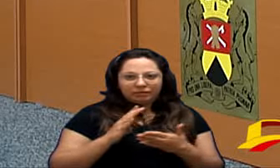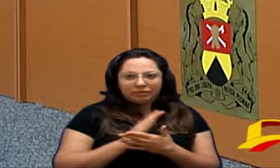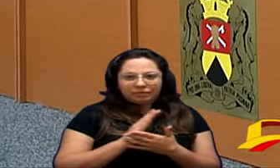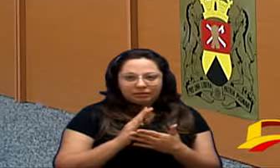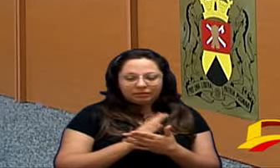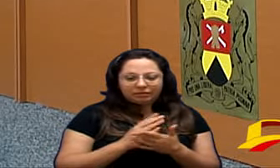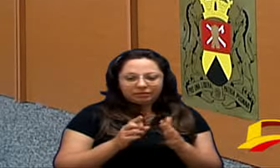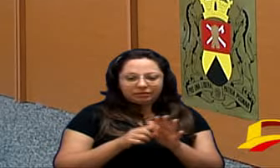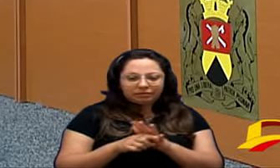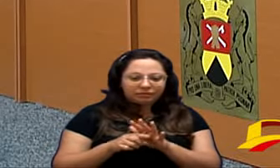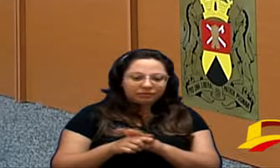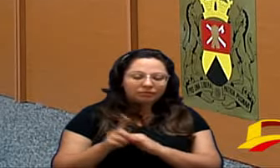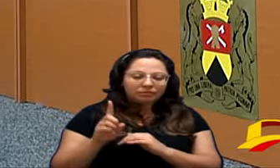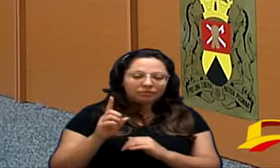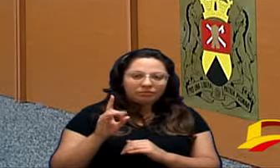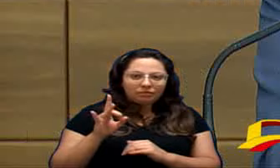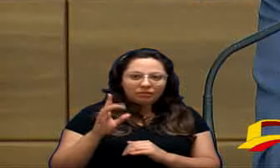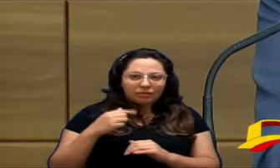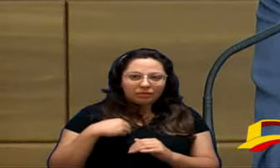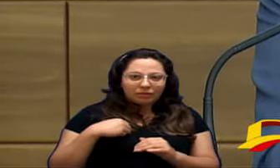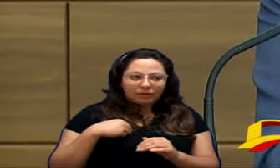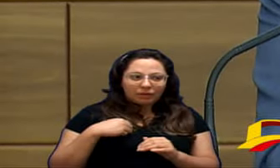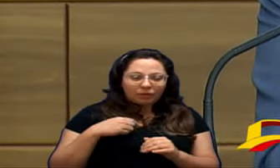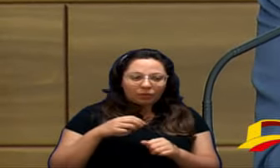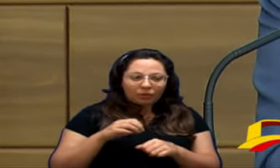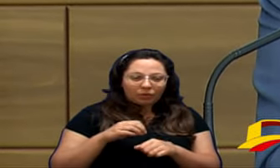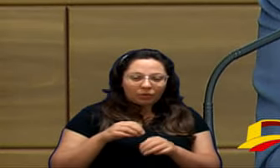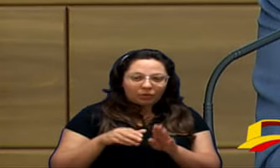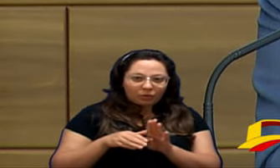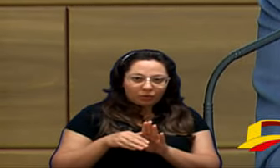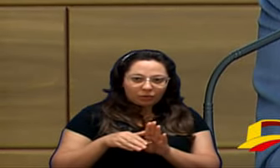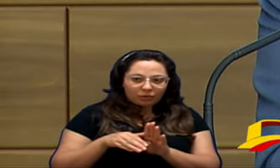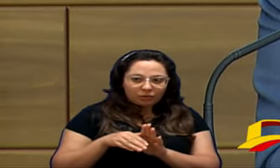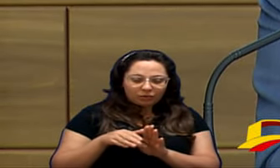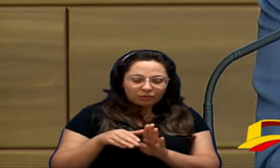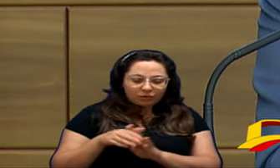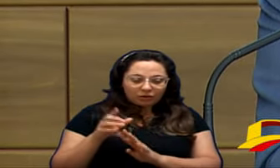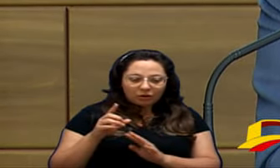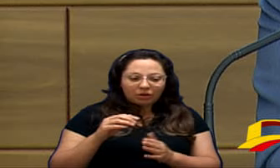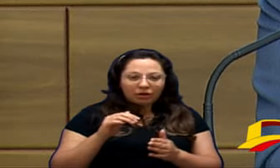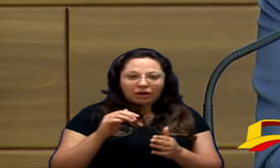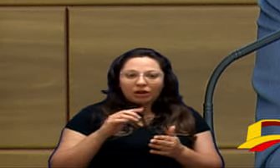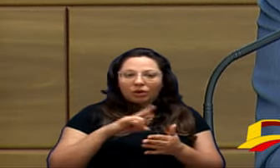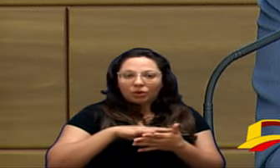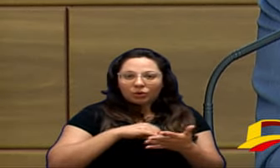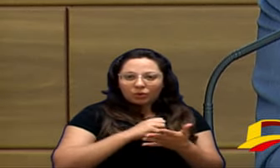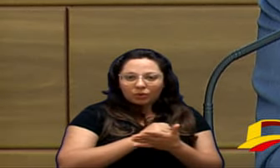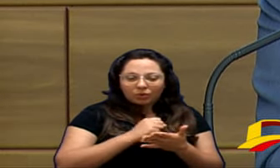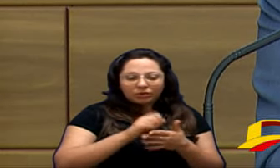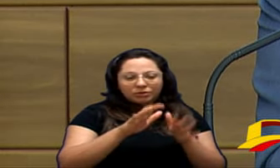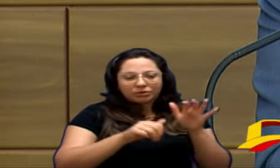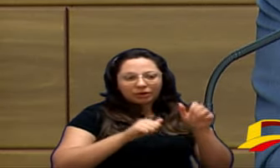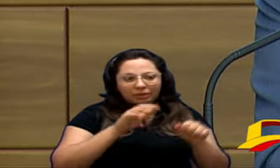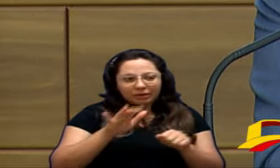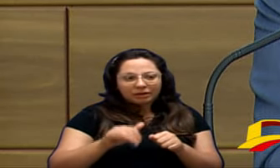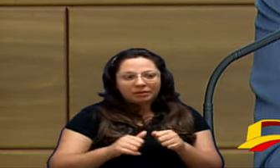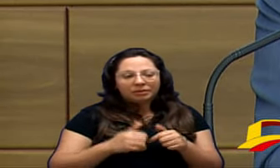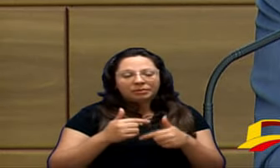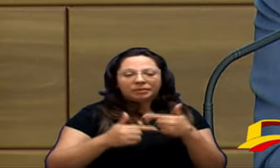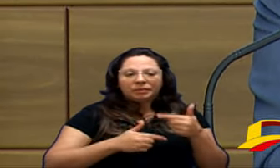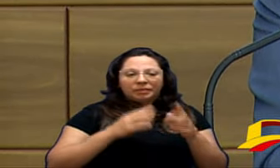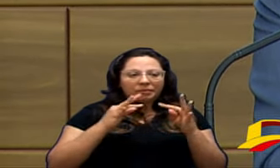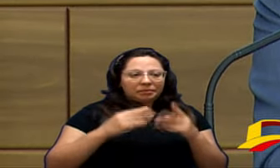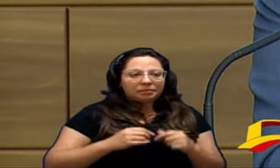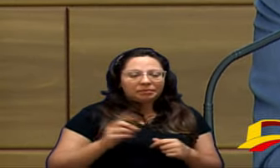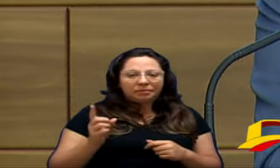primeiro só uma pequena correção Nem todas as contratações passam pela secretaria jurídica as contratações tem a secretaria de licitações que